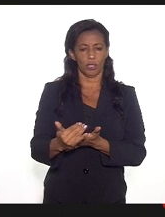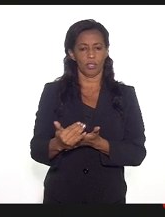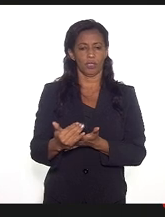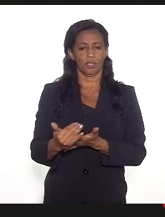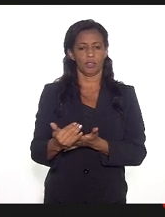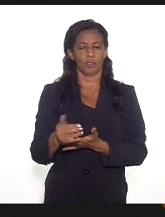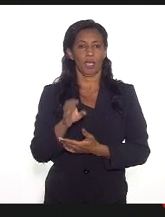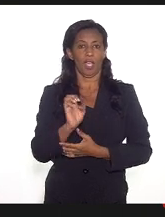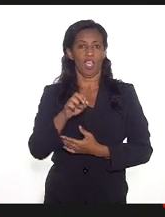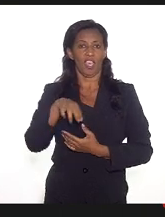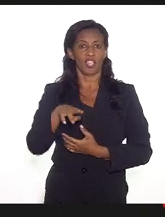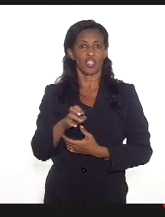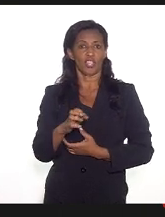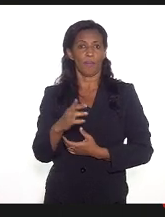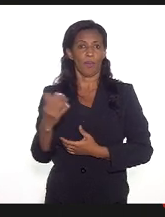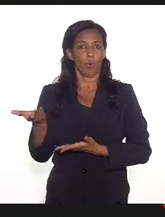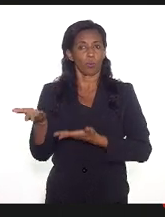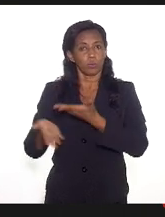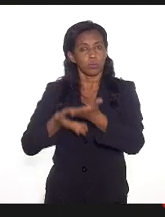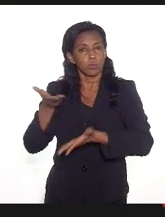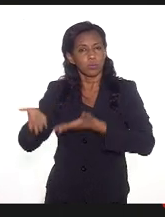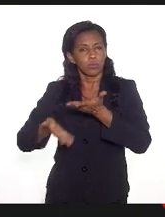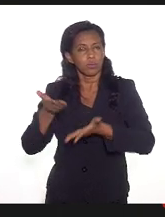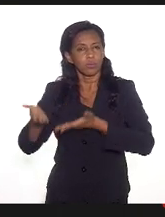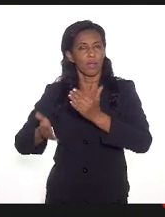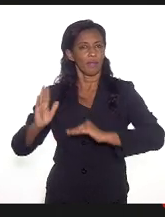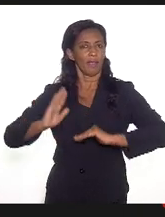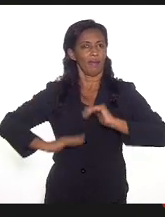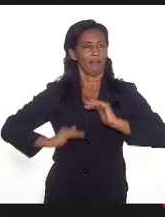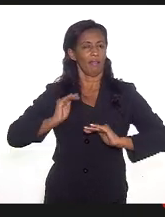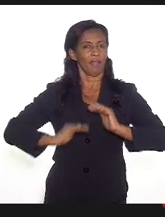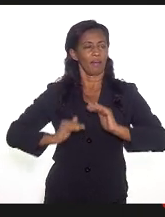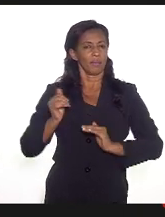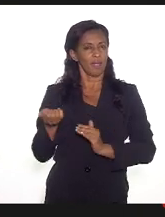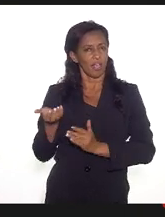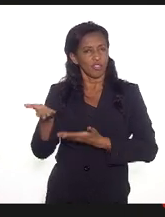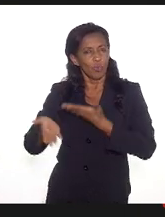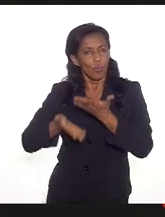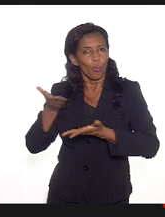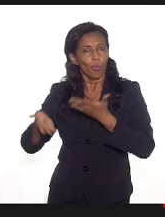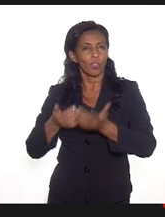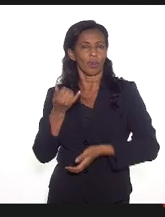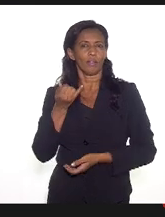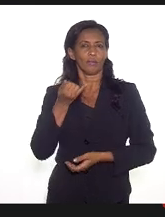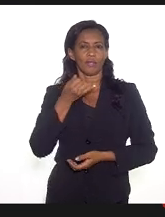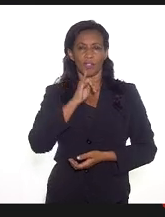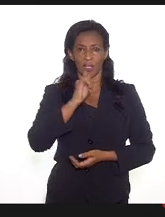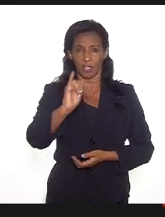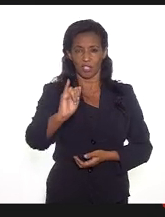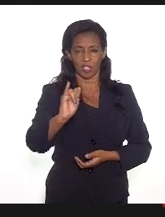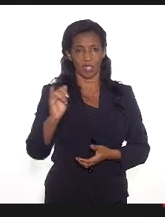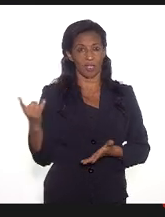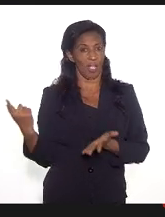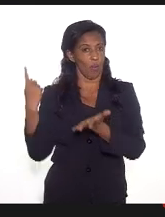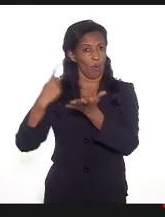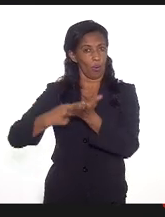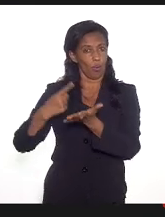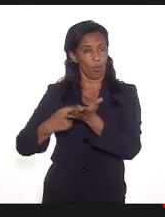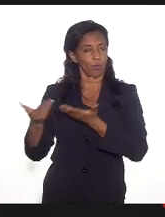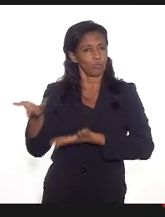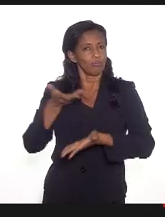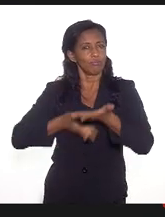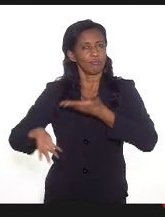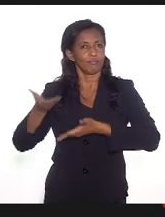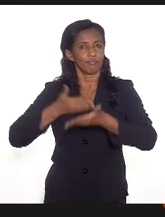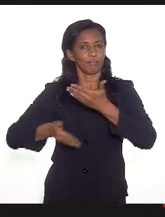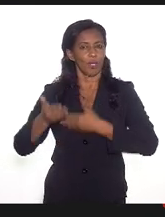da Engepron, nós estamos cuidando da eficiência energética. A Engepron tem um acordo de cooperação